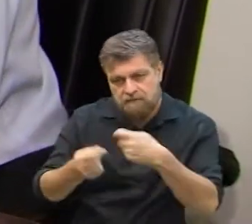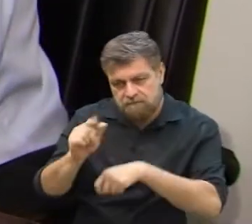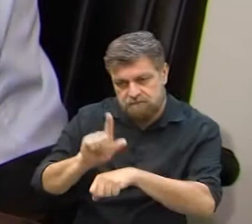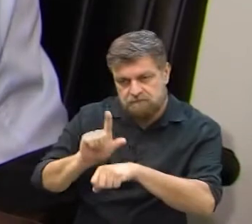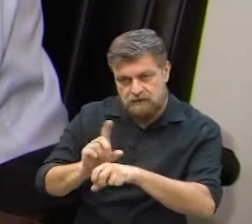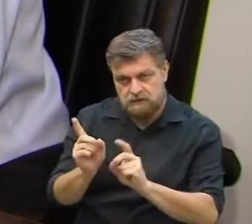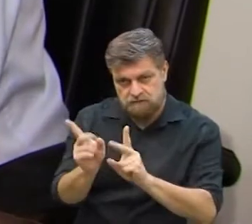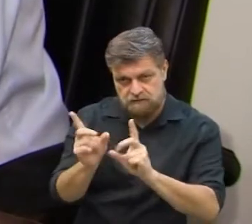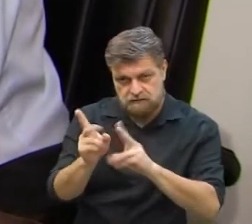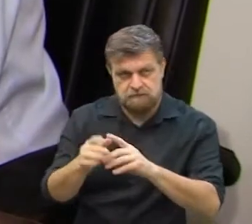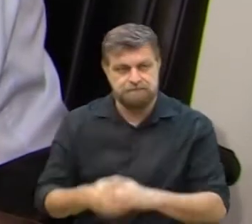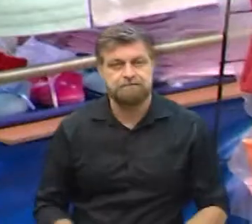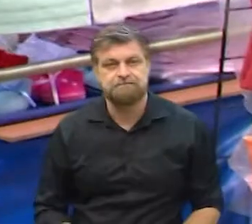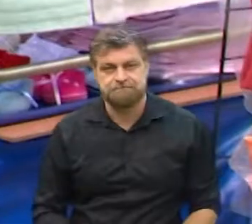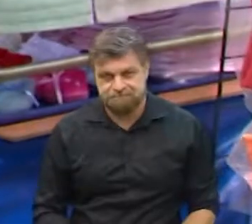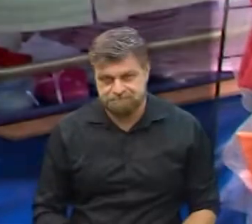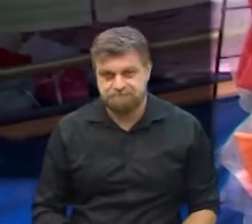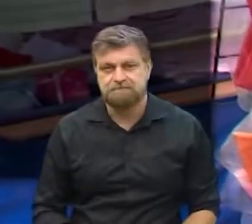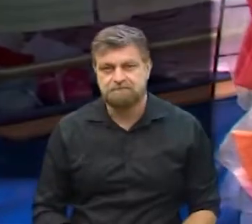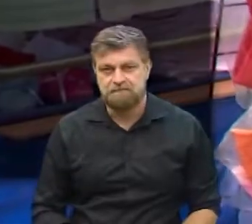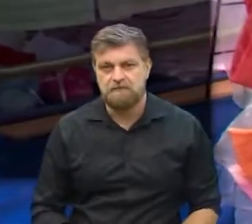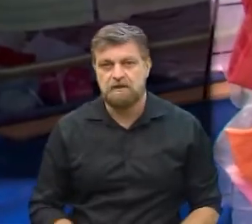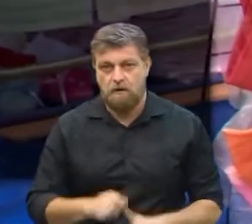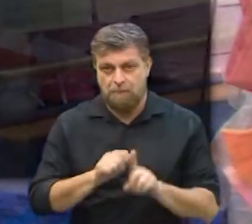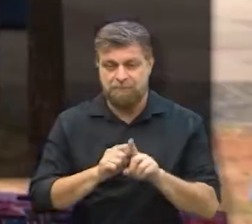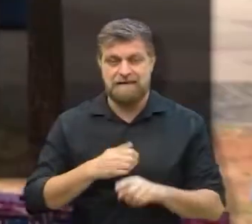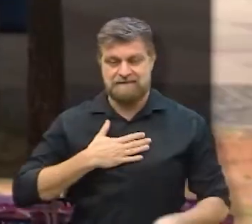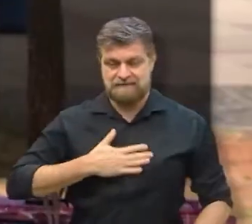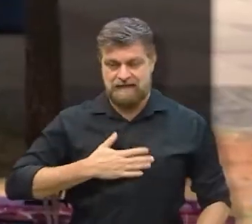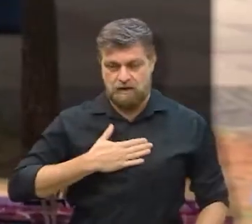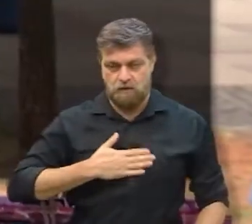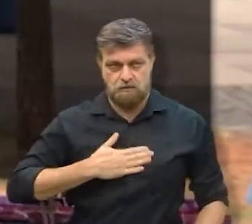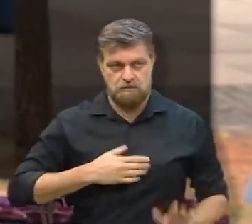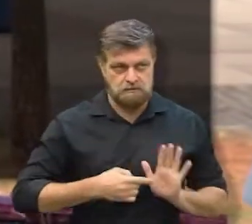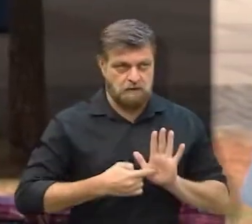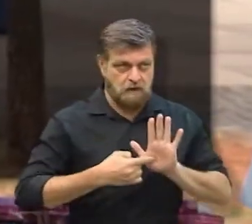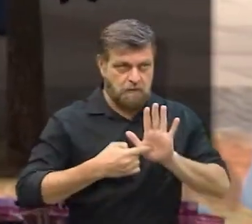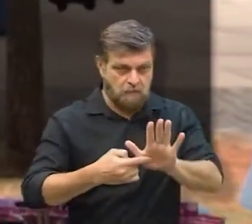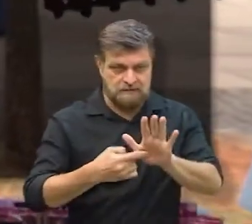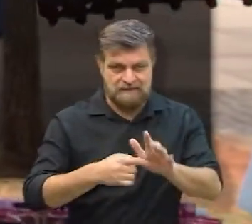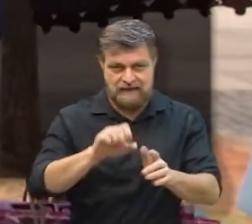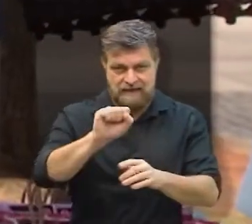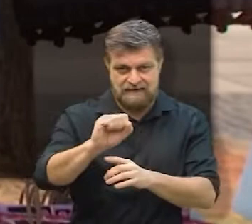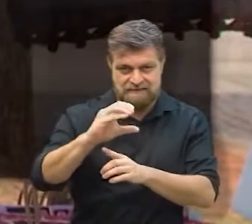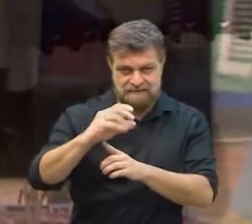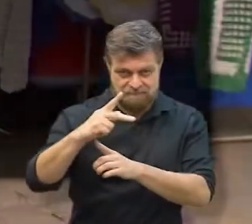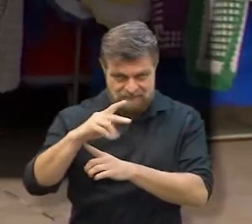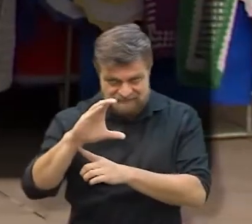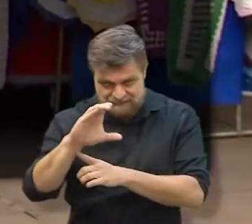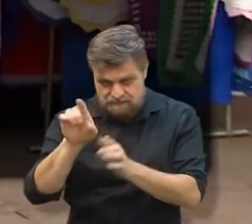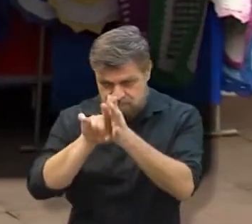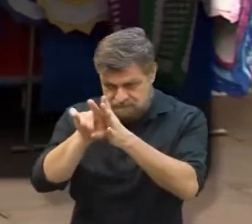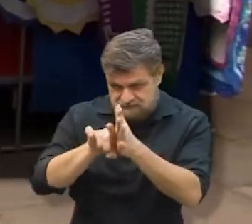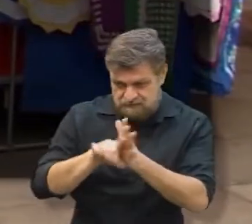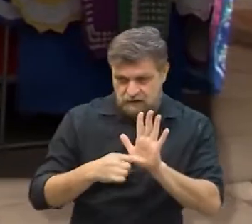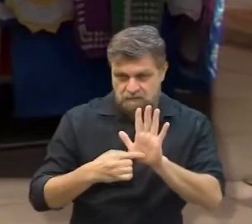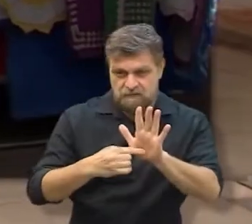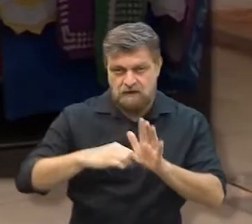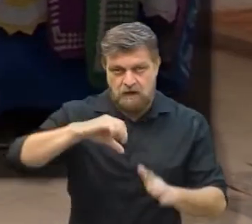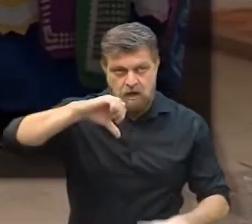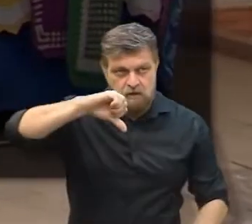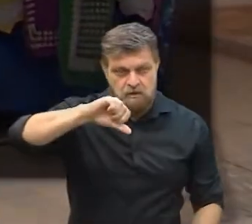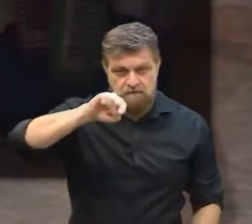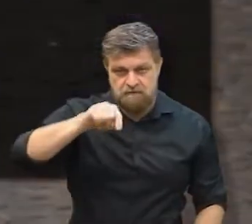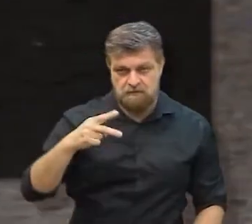melhora para o comércio, tá certo? Dados de agosto de 2021 da Boa Vista SCPC apresentaram